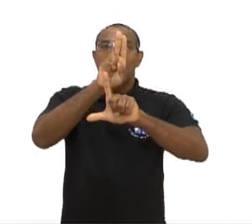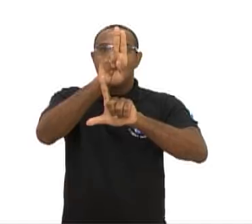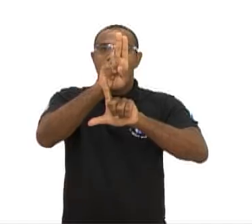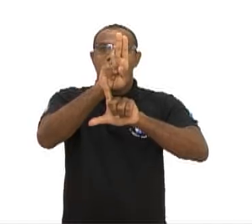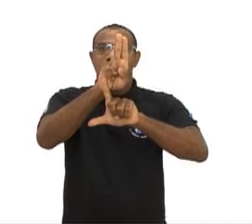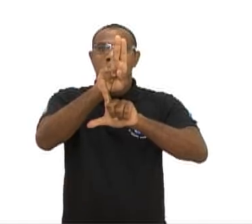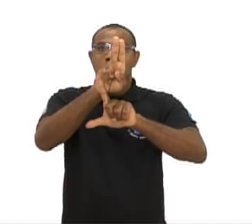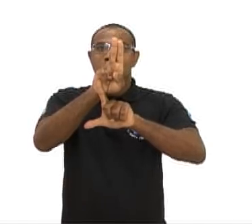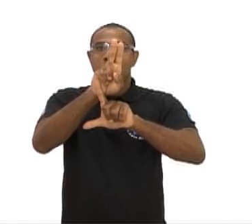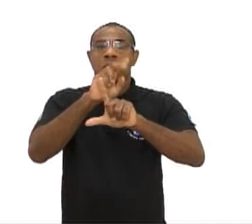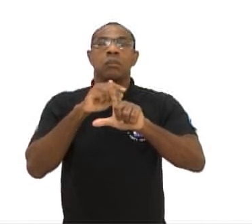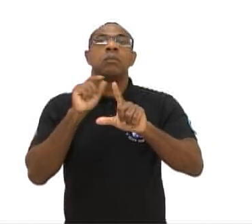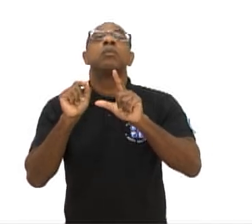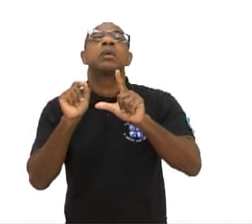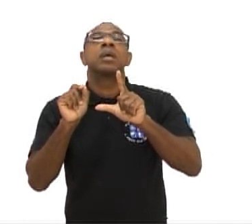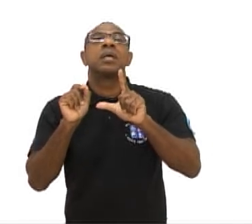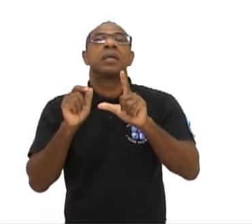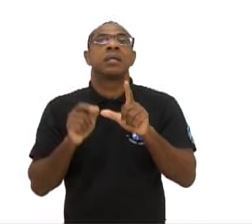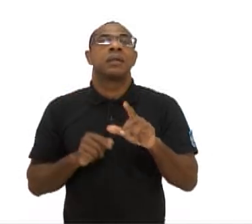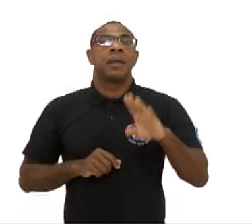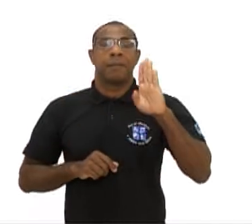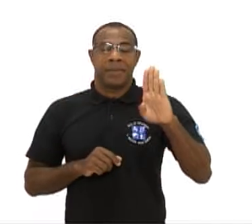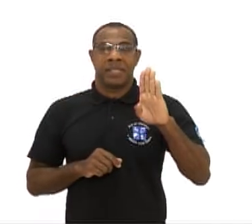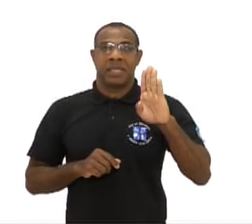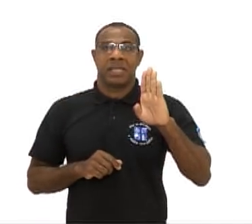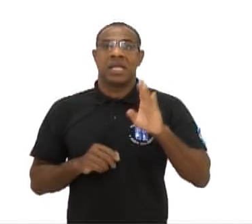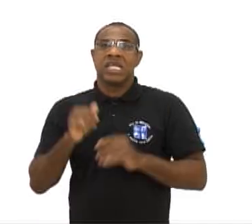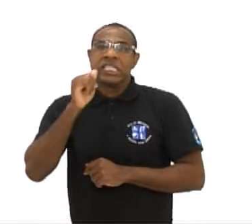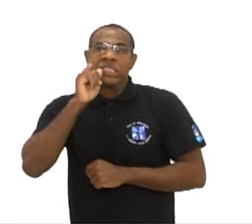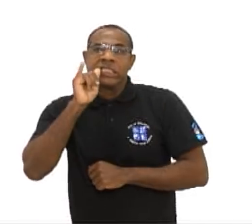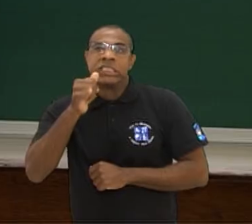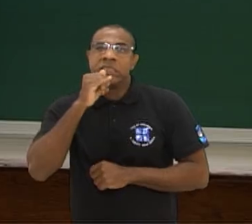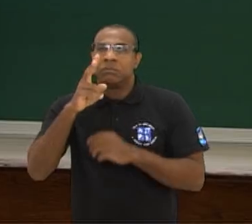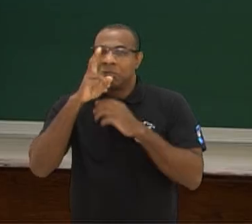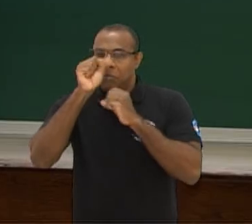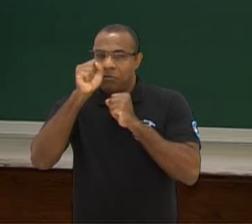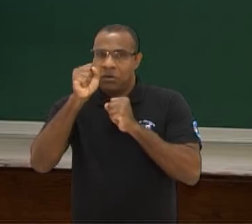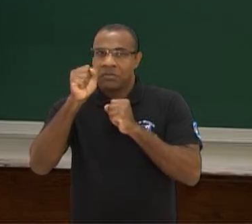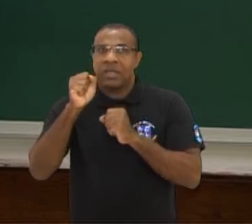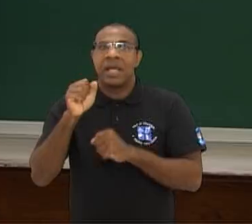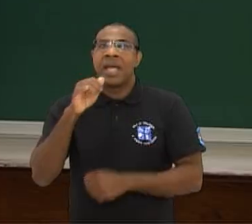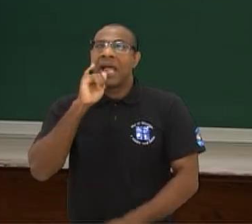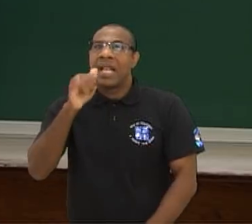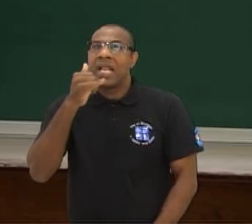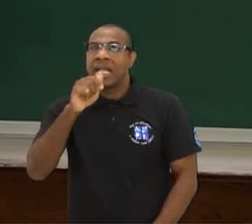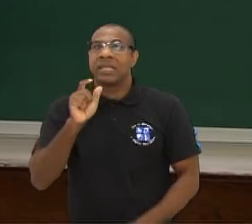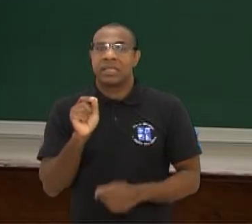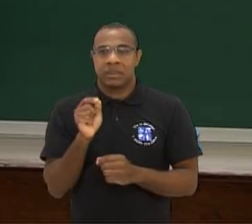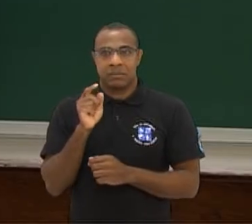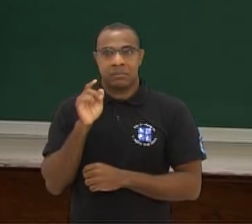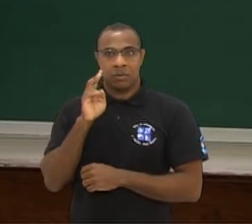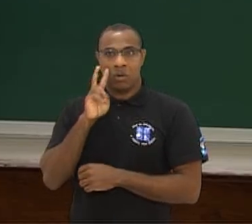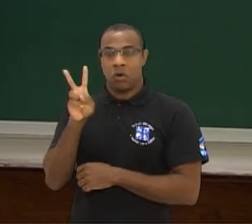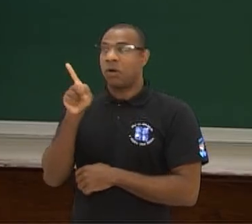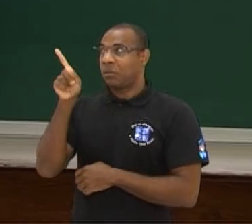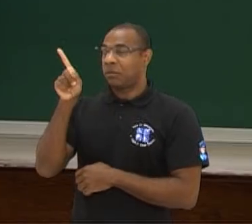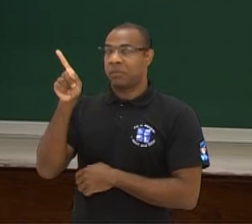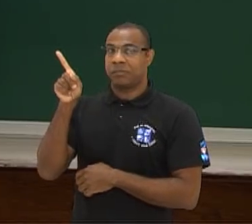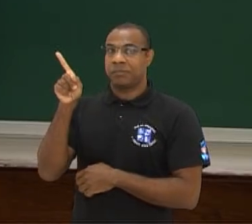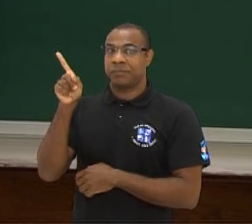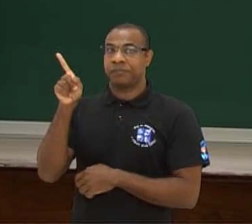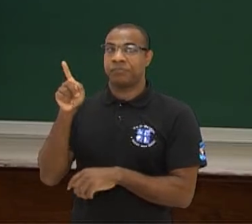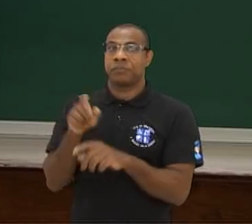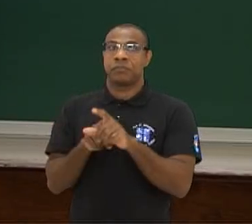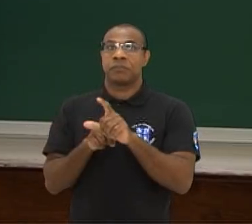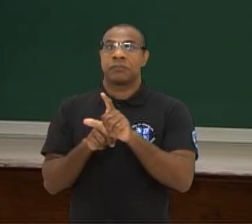letra B. A resistência elétrica. Olha só o meu gráfico, pessoal. Eu tenho aqui, ó, é